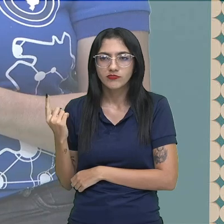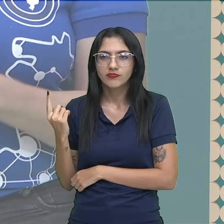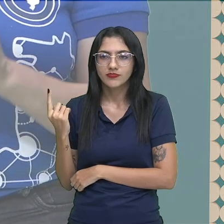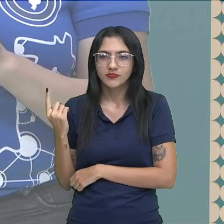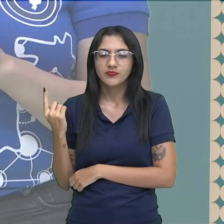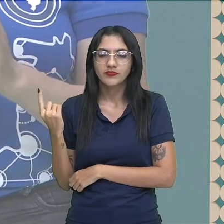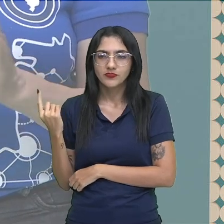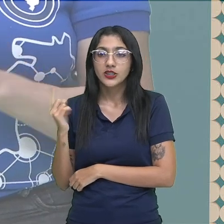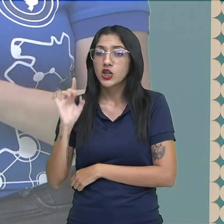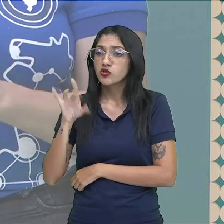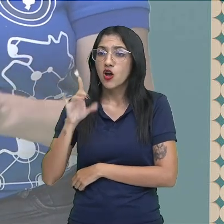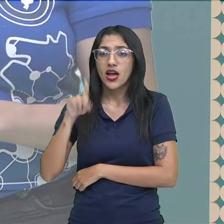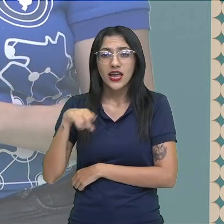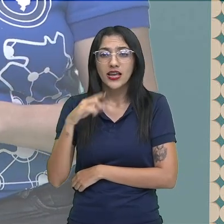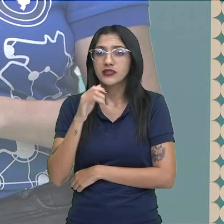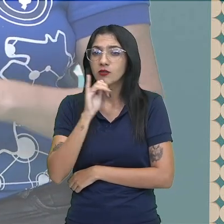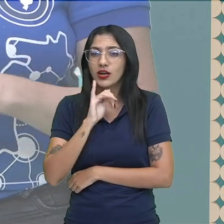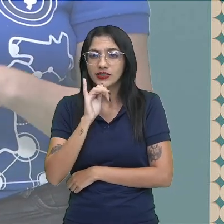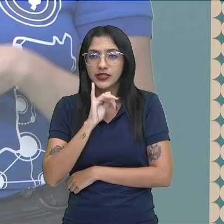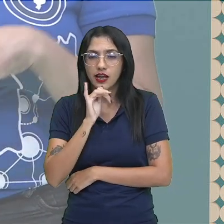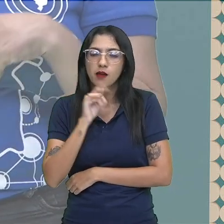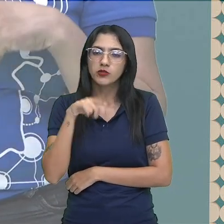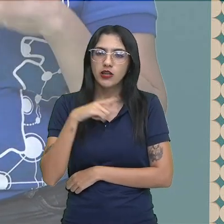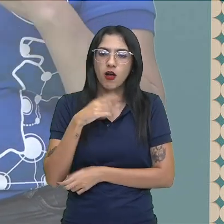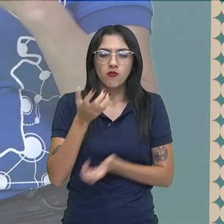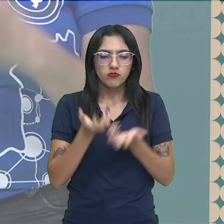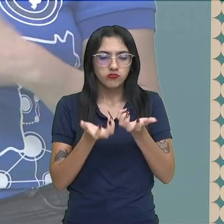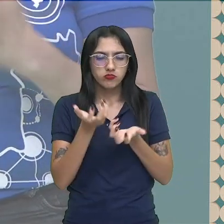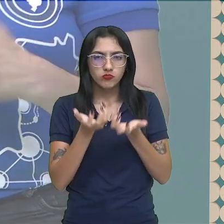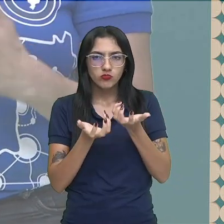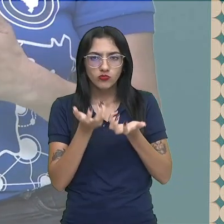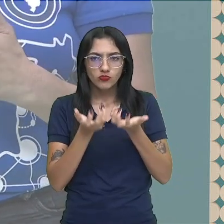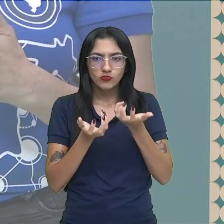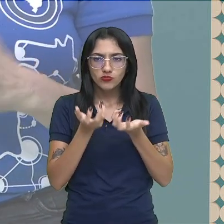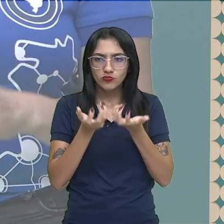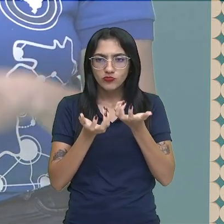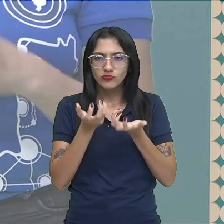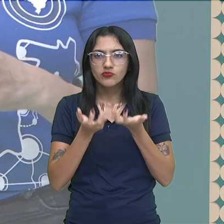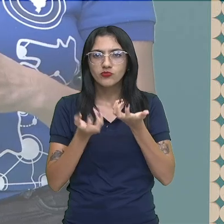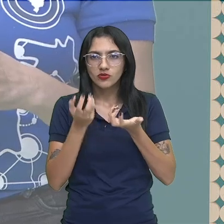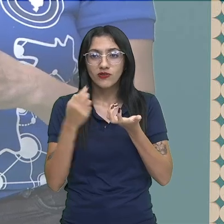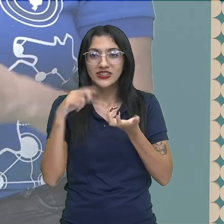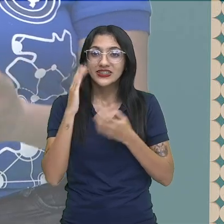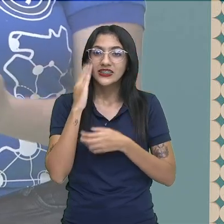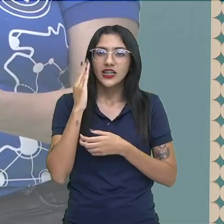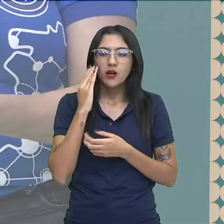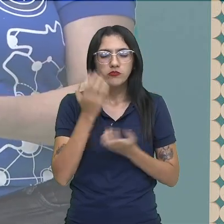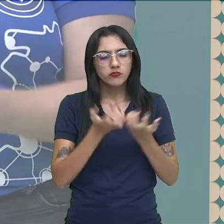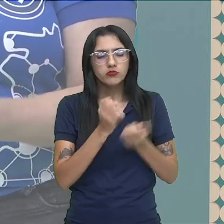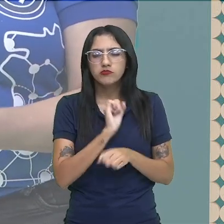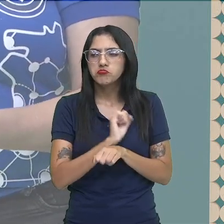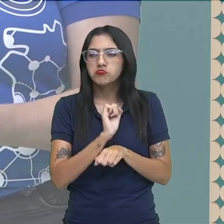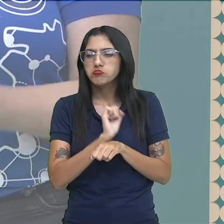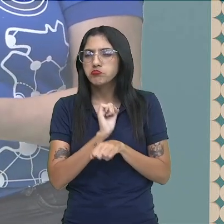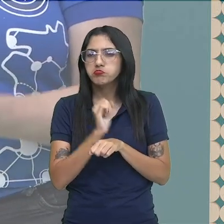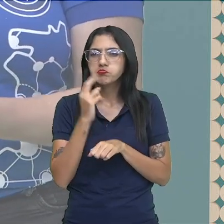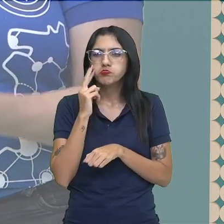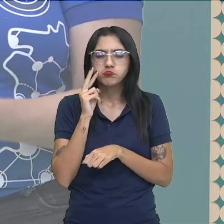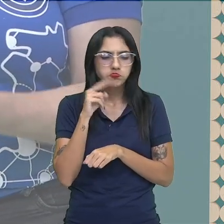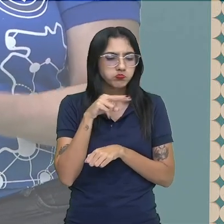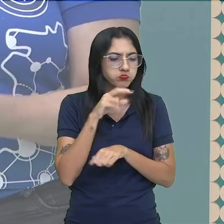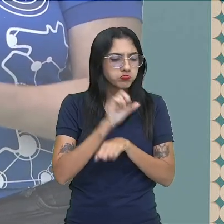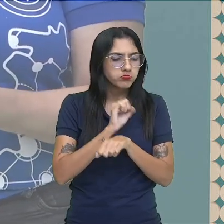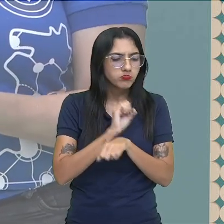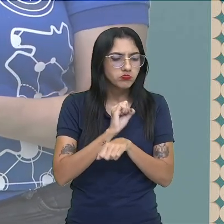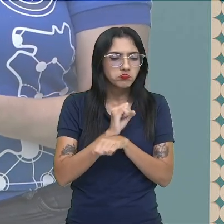lá. Só este que estava fervendo, né? E é aquele negócio do leite, né? Que você pisca, você pode olhar